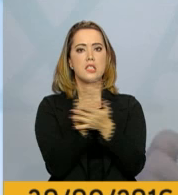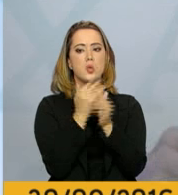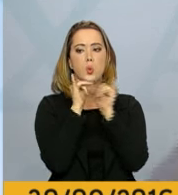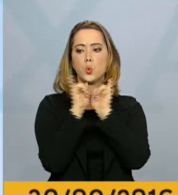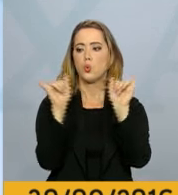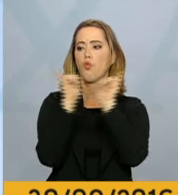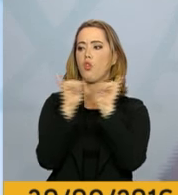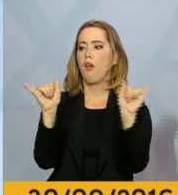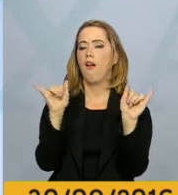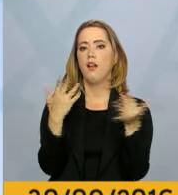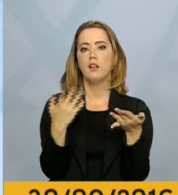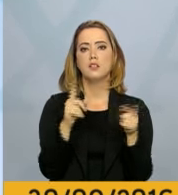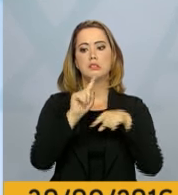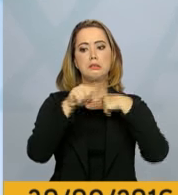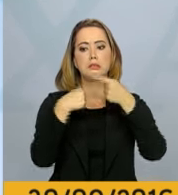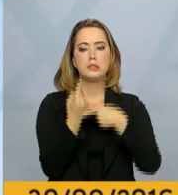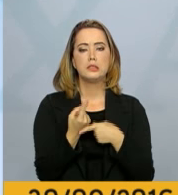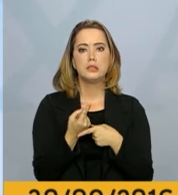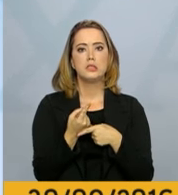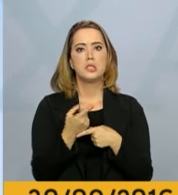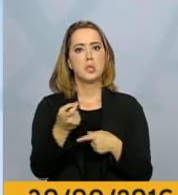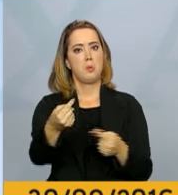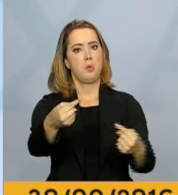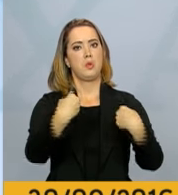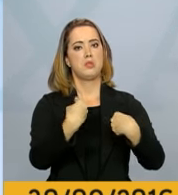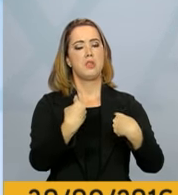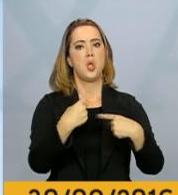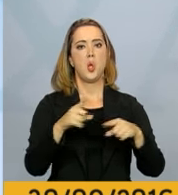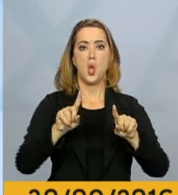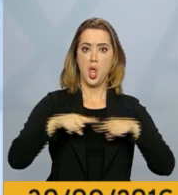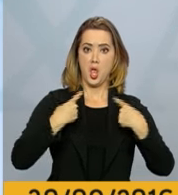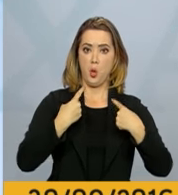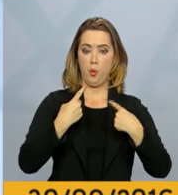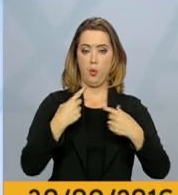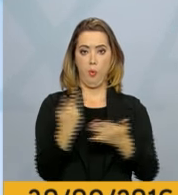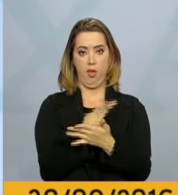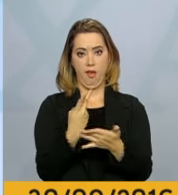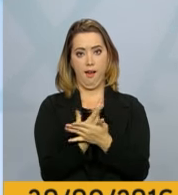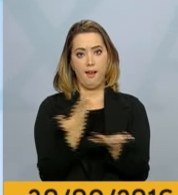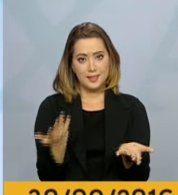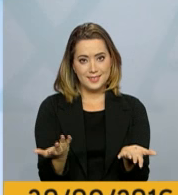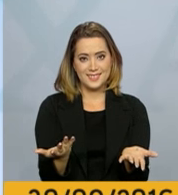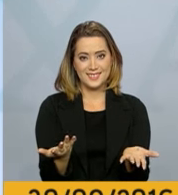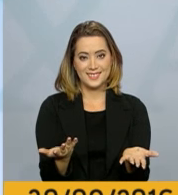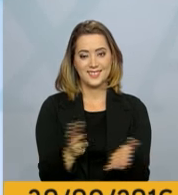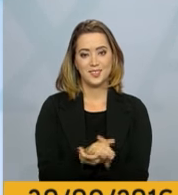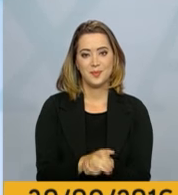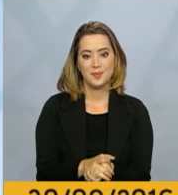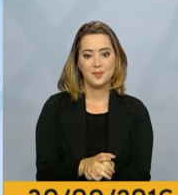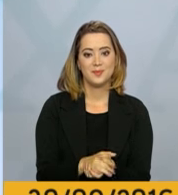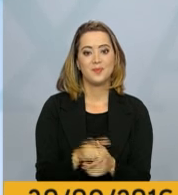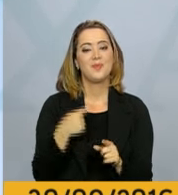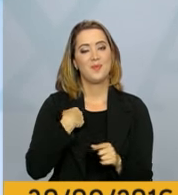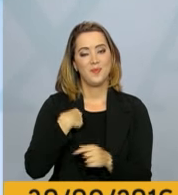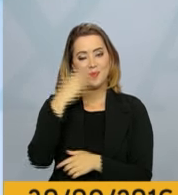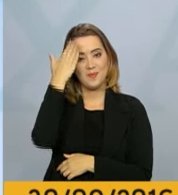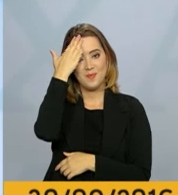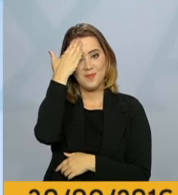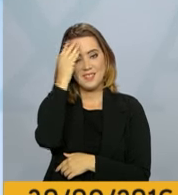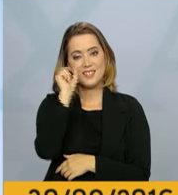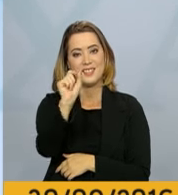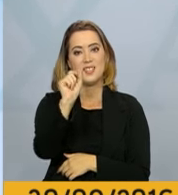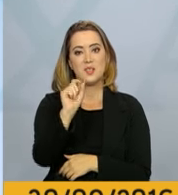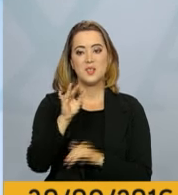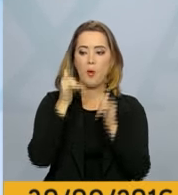divulgadas e daqui a pouco sou eu o inadequado, não é? Então, e eu sei que aqui eu falando, isso